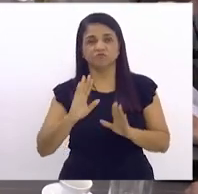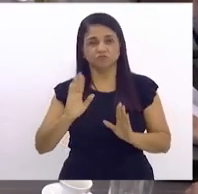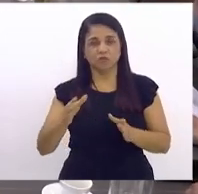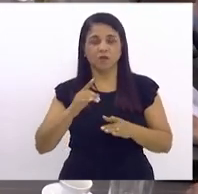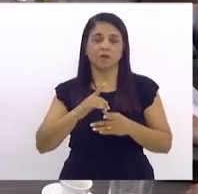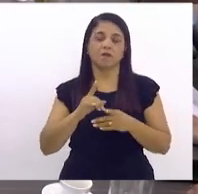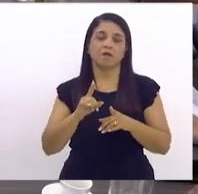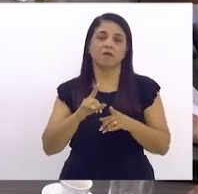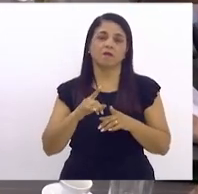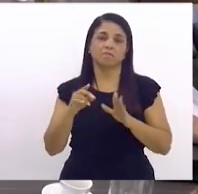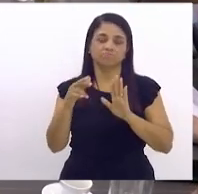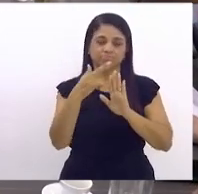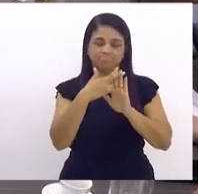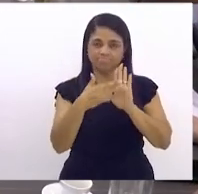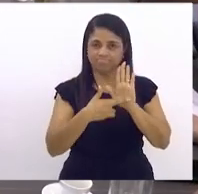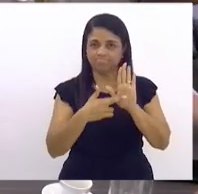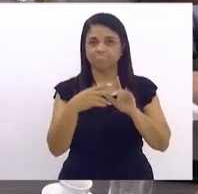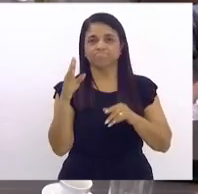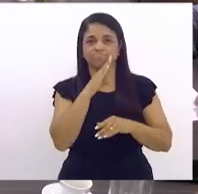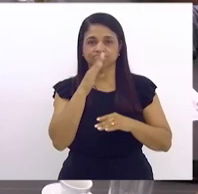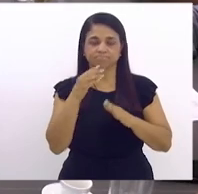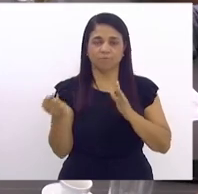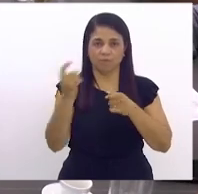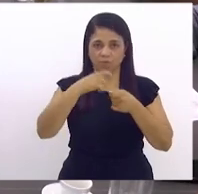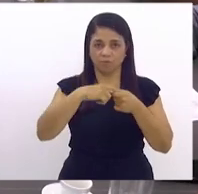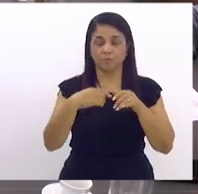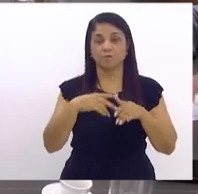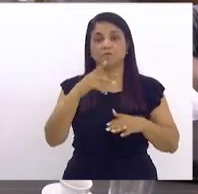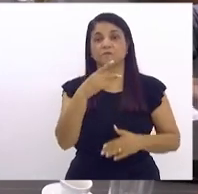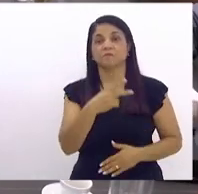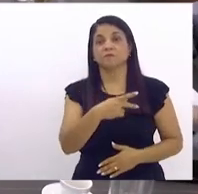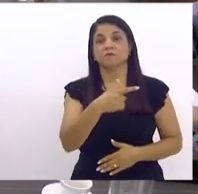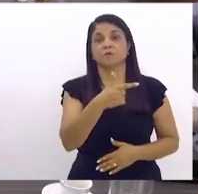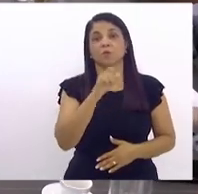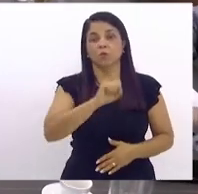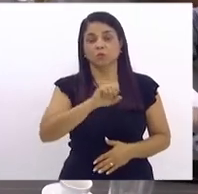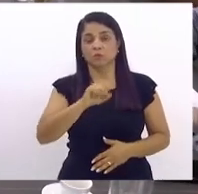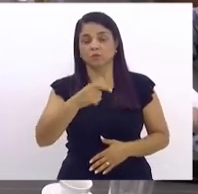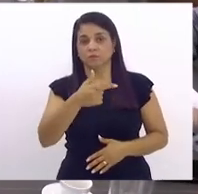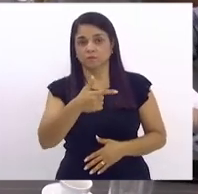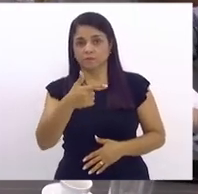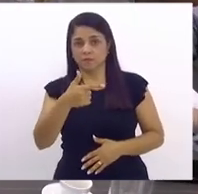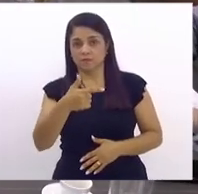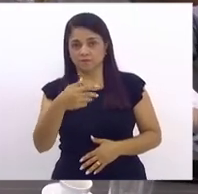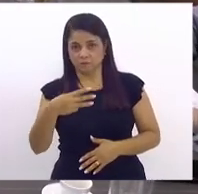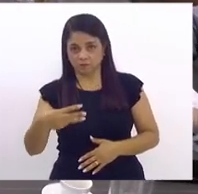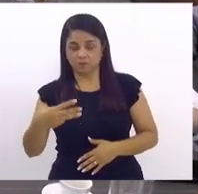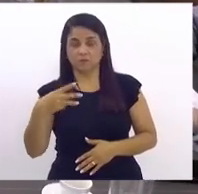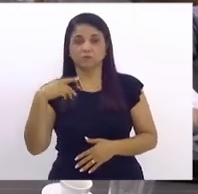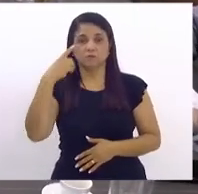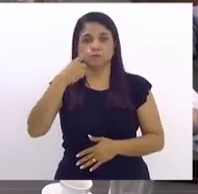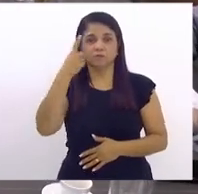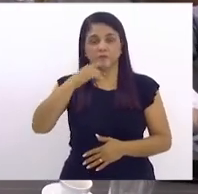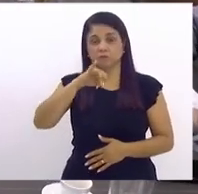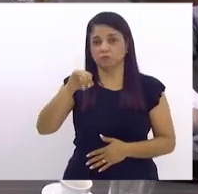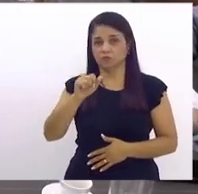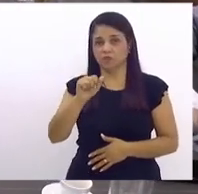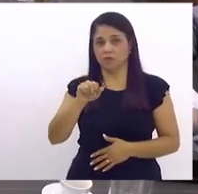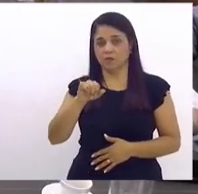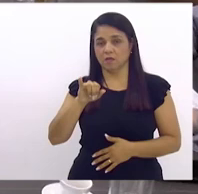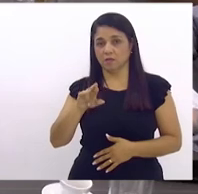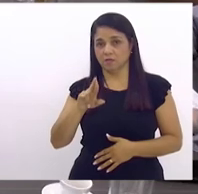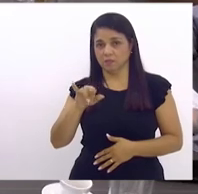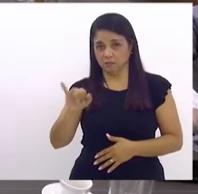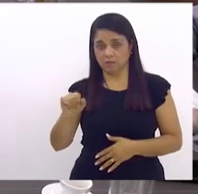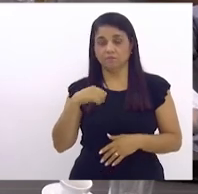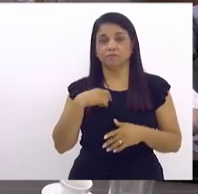lei de Vossa Excelência. 23 da pauta, PL 88 de 23, de autoria do deputado Jari Oliveira, que dispõe sobre consultoria